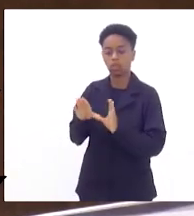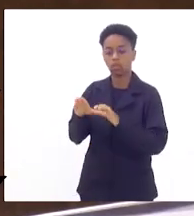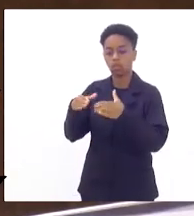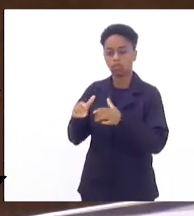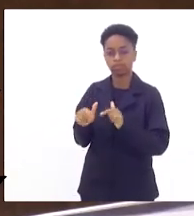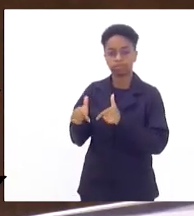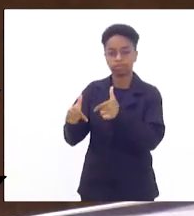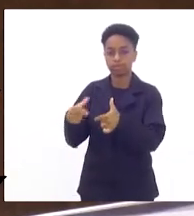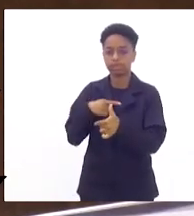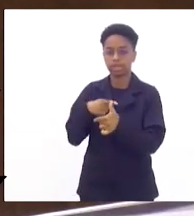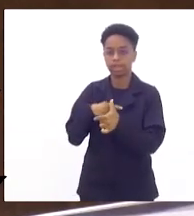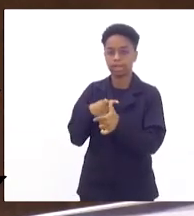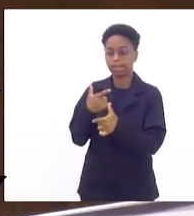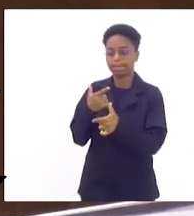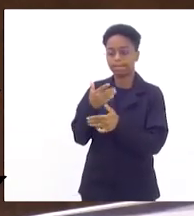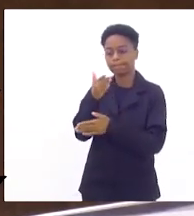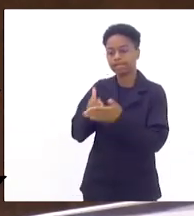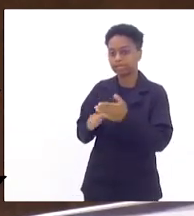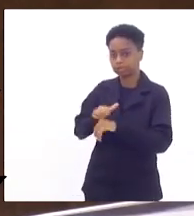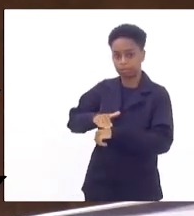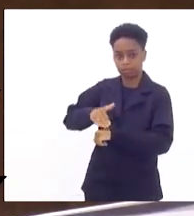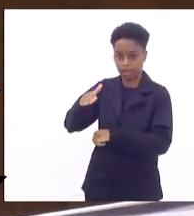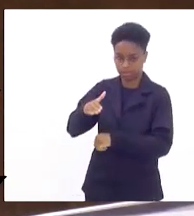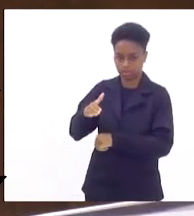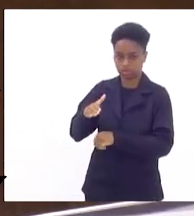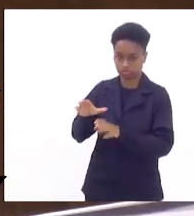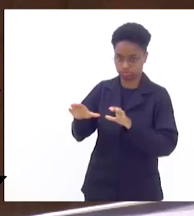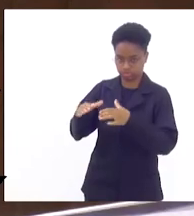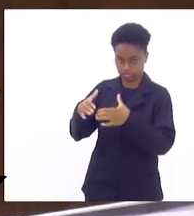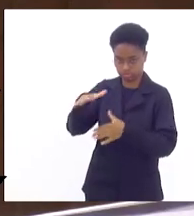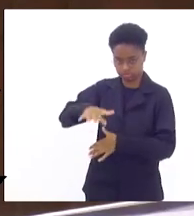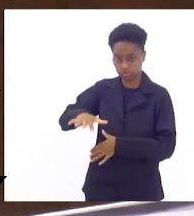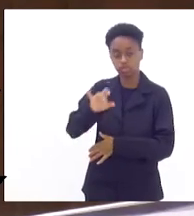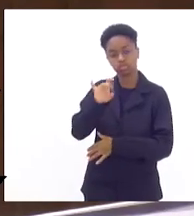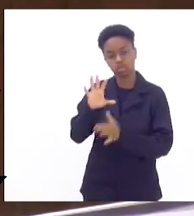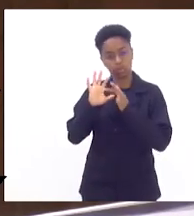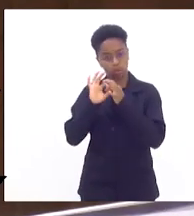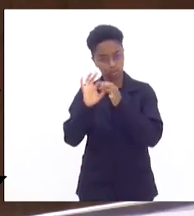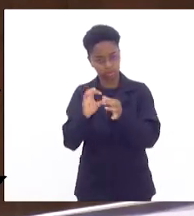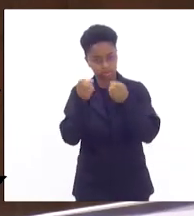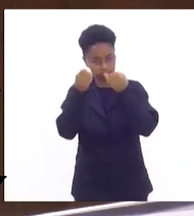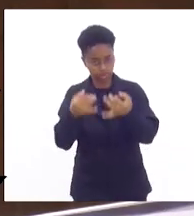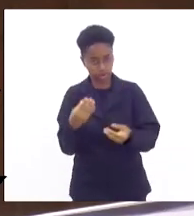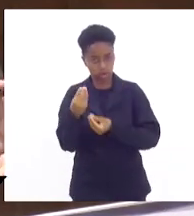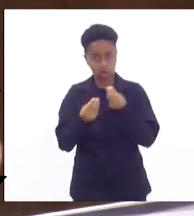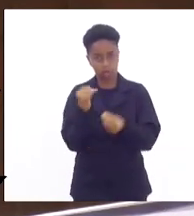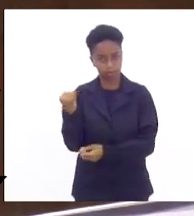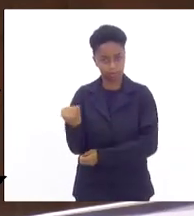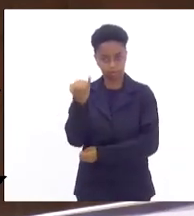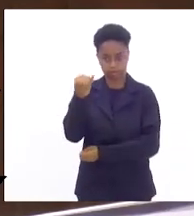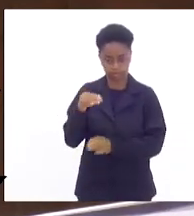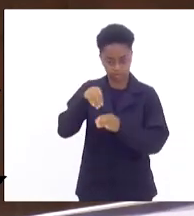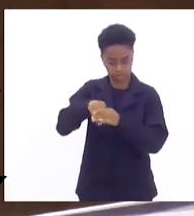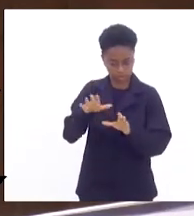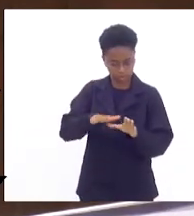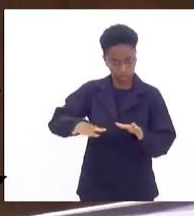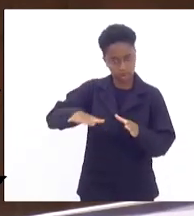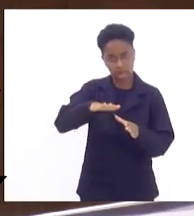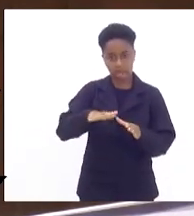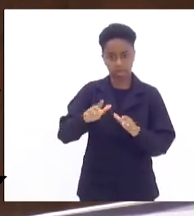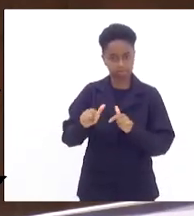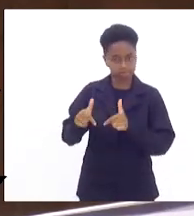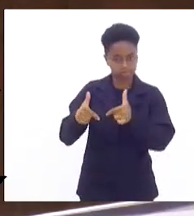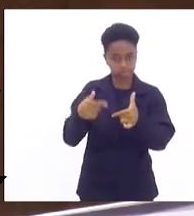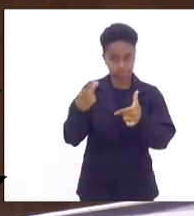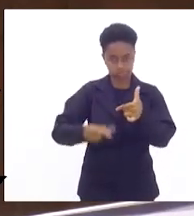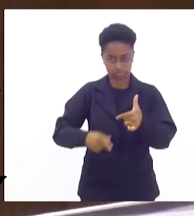hoje representa mais da metade de toda a companhia. Só para dar a dimensão e a importância dentro do grupo dessa operação que o Rio de